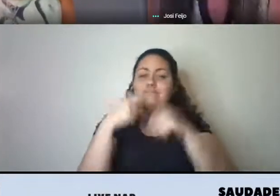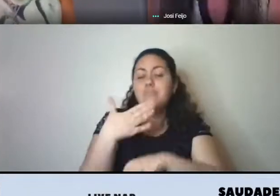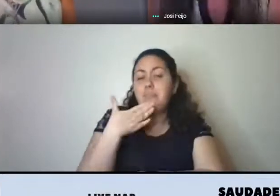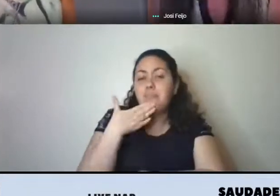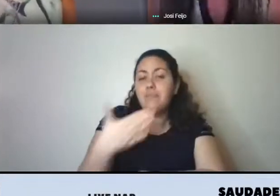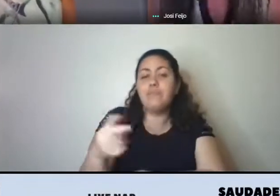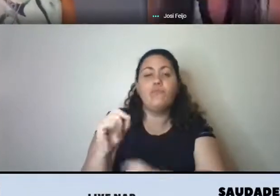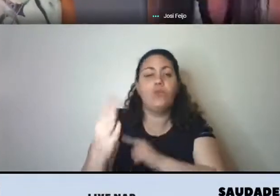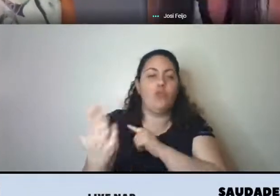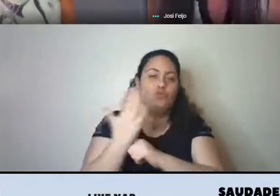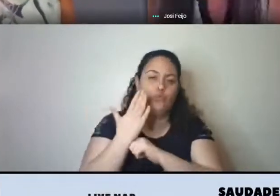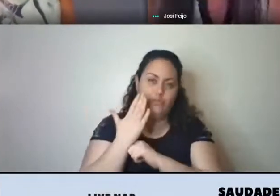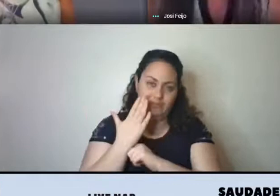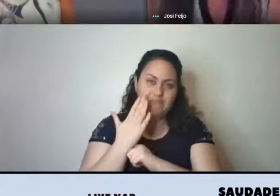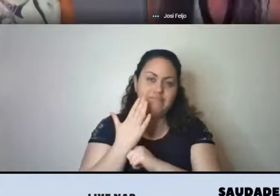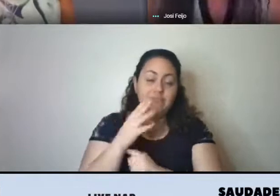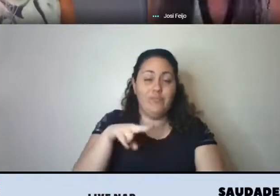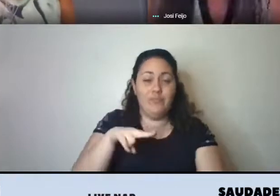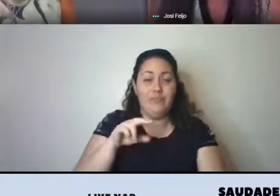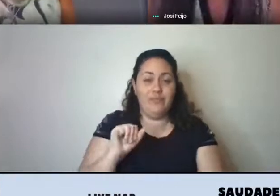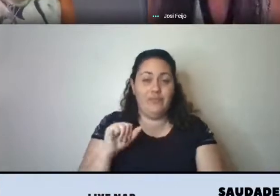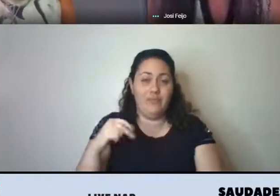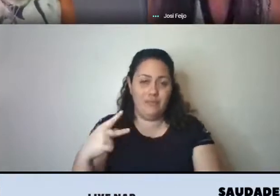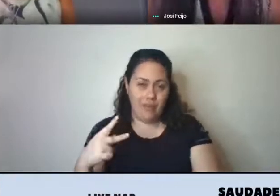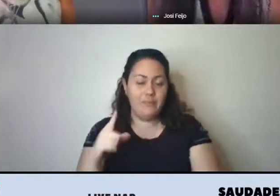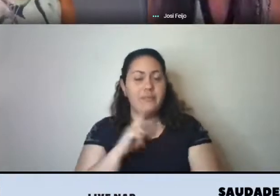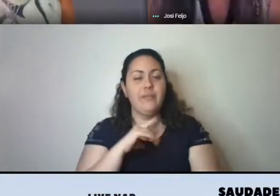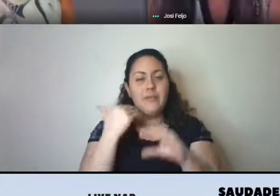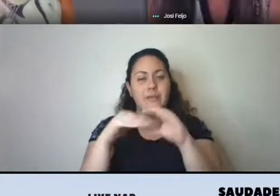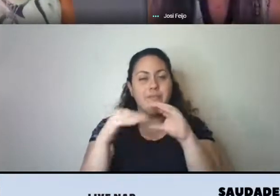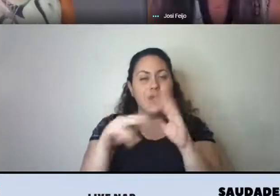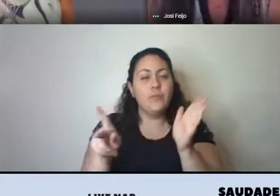ajuda. Então, o NAP tem um e-mail